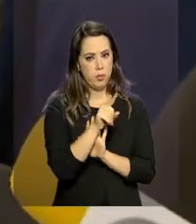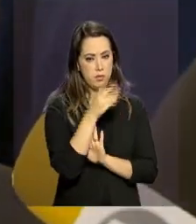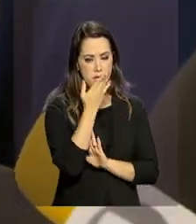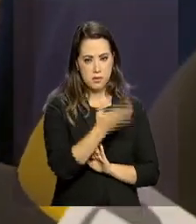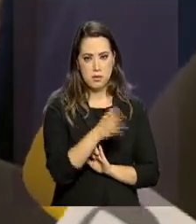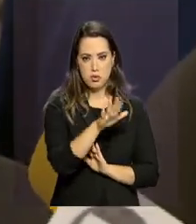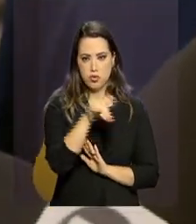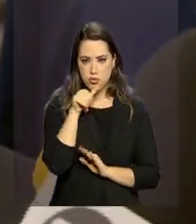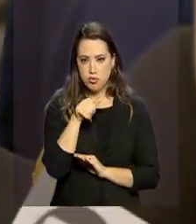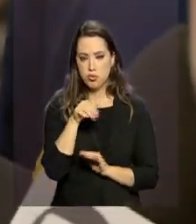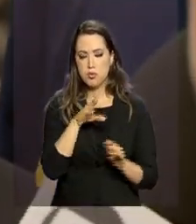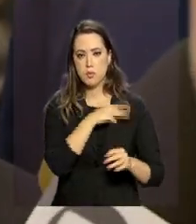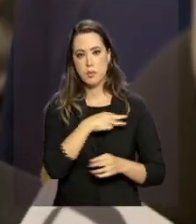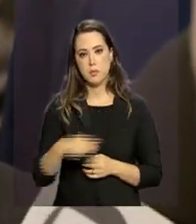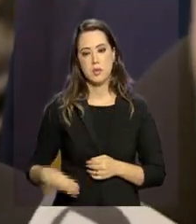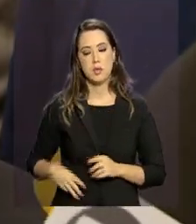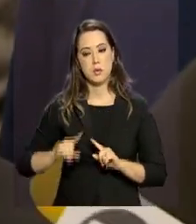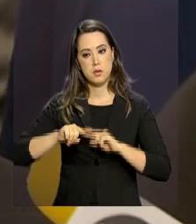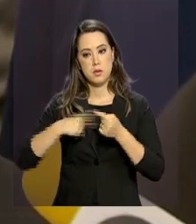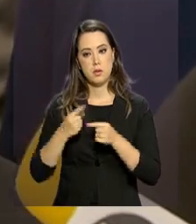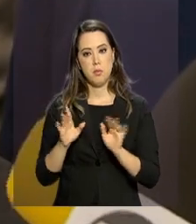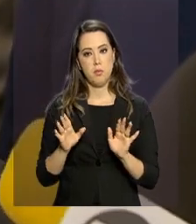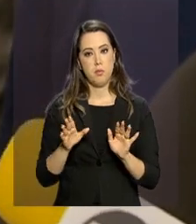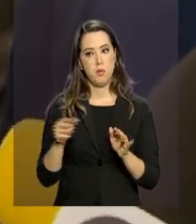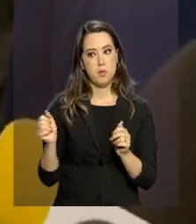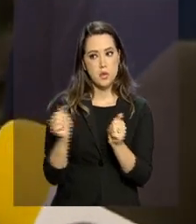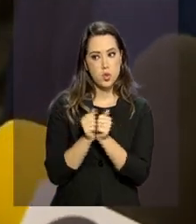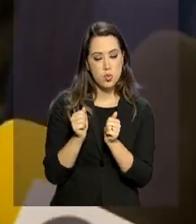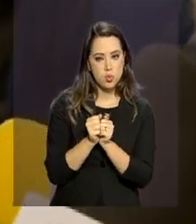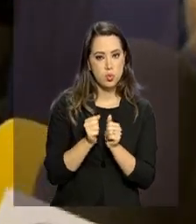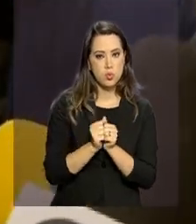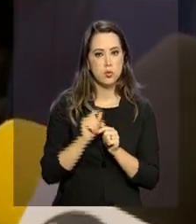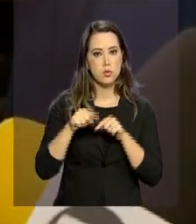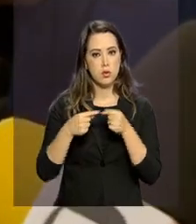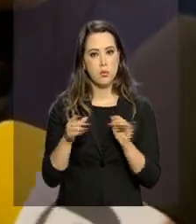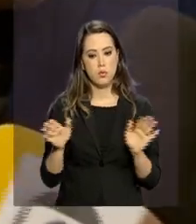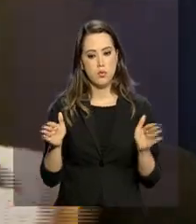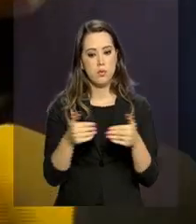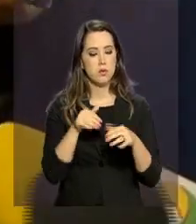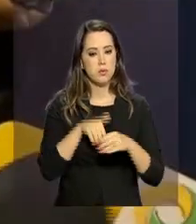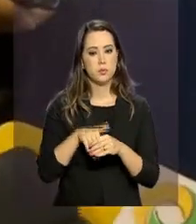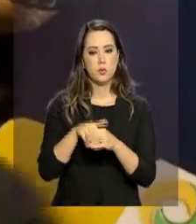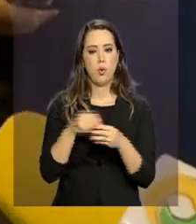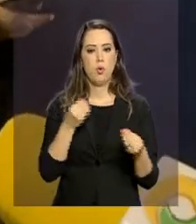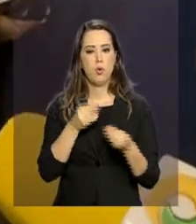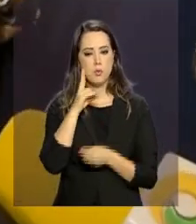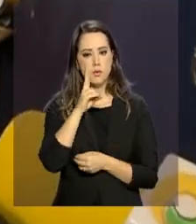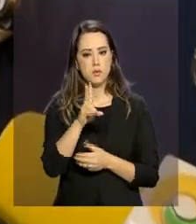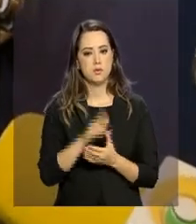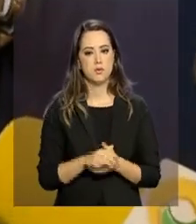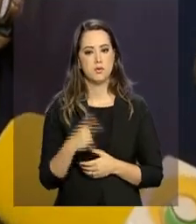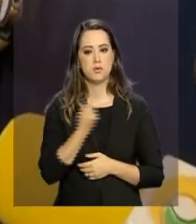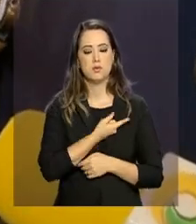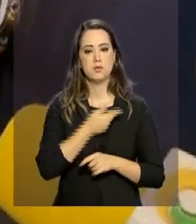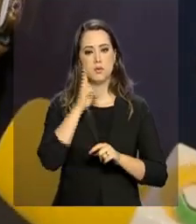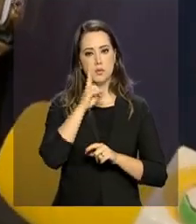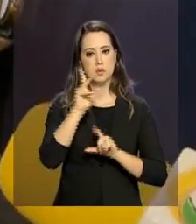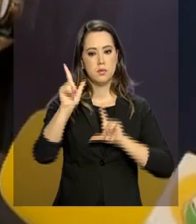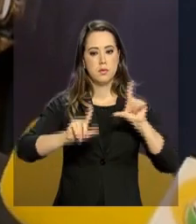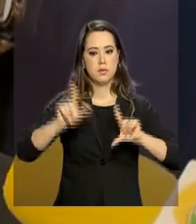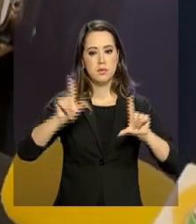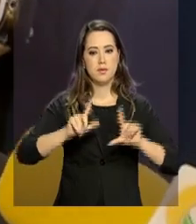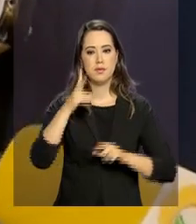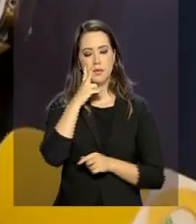com o senhor a partir do fechamento das urnas é como é que vai ser esse acompanhamento pela televisão nós vamos acompanhar